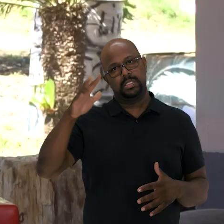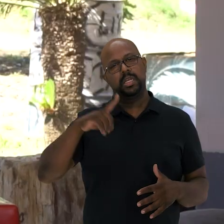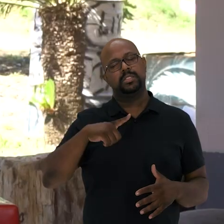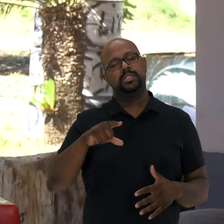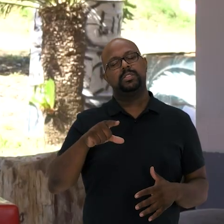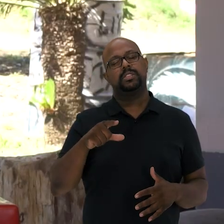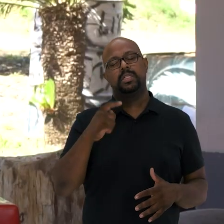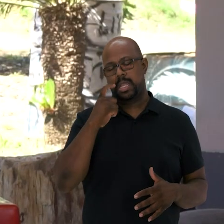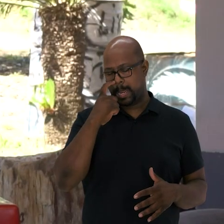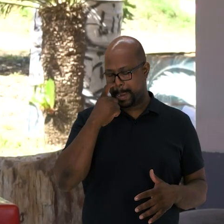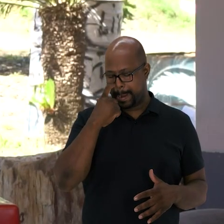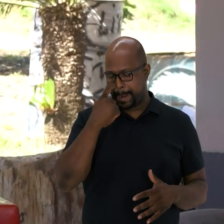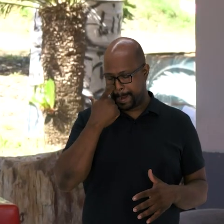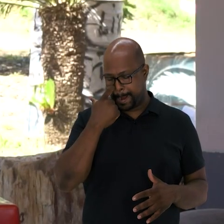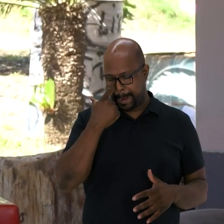a gente teve...